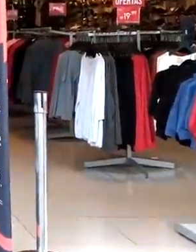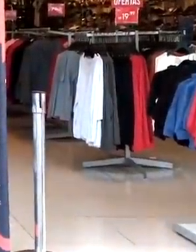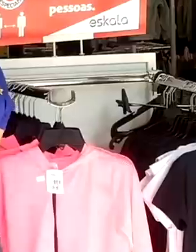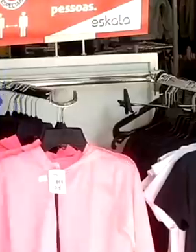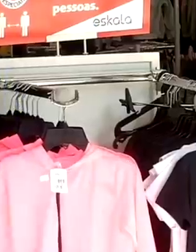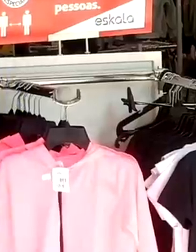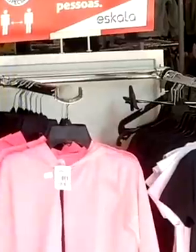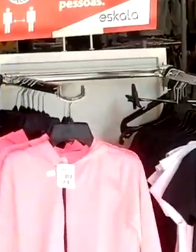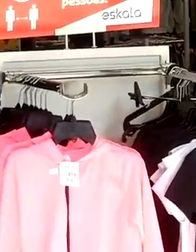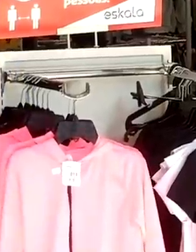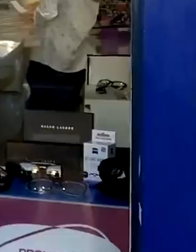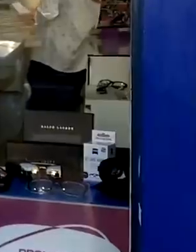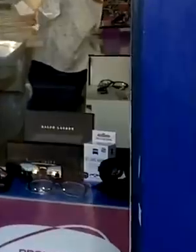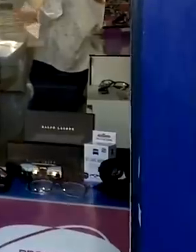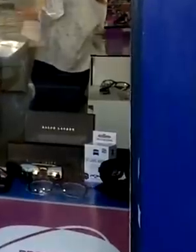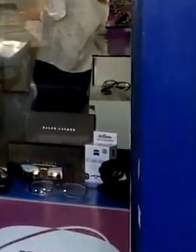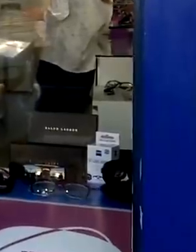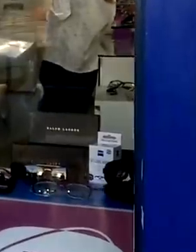Tchau.